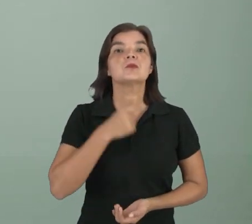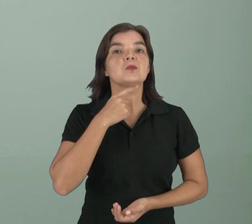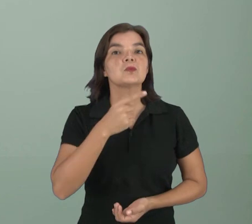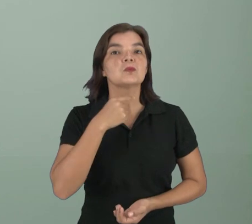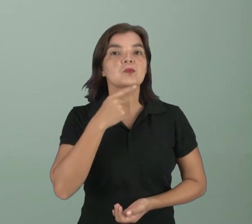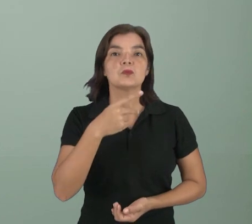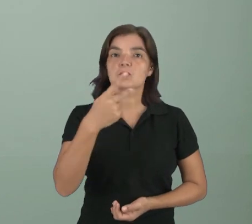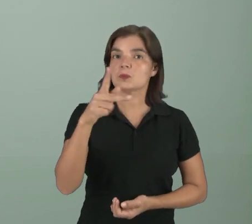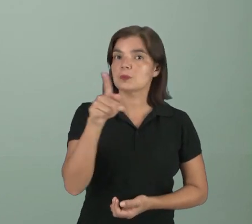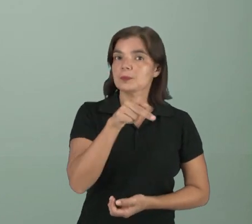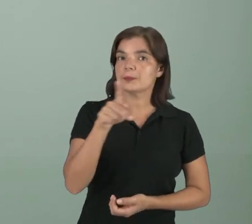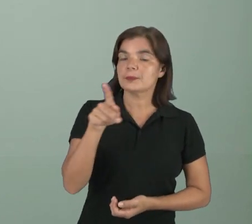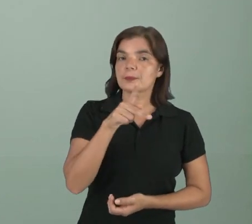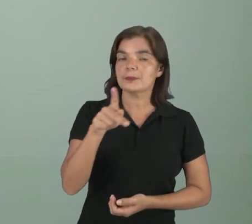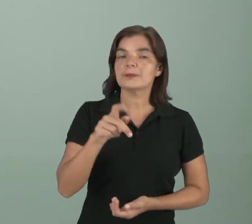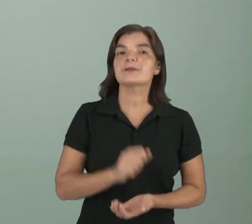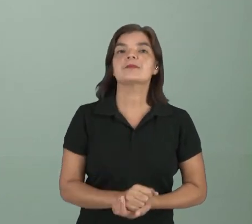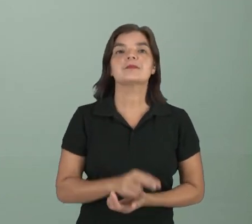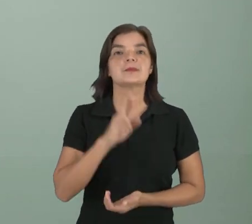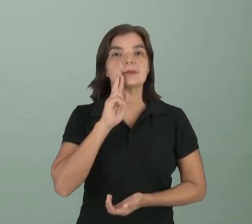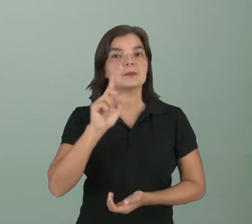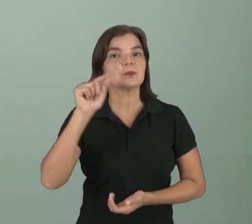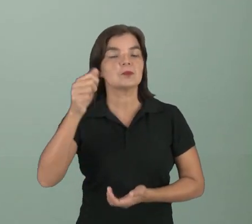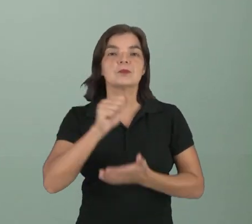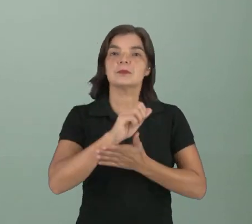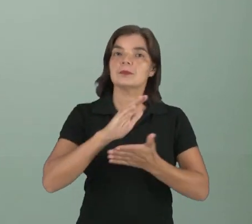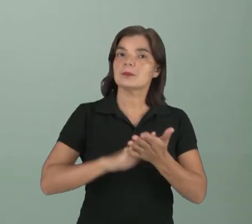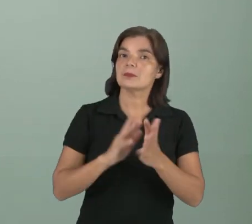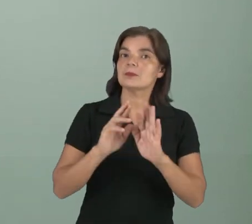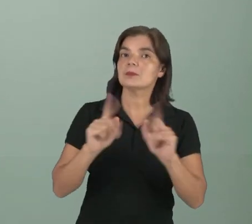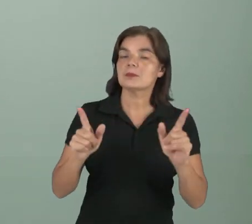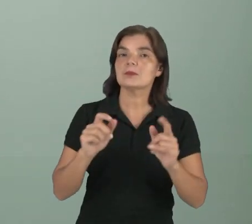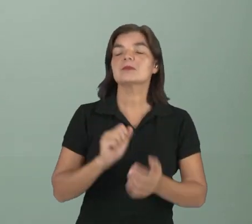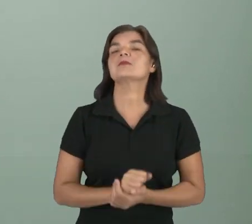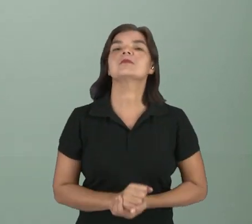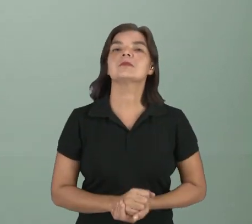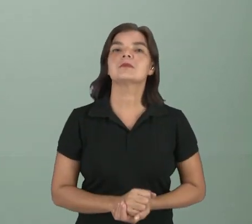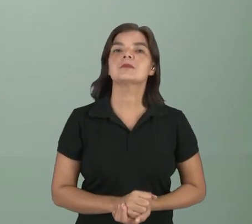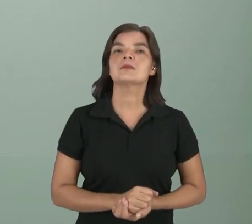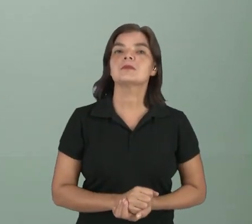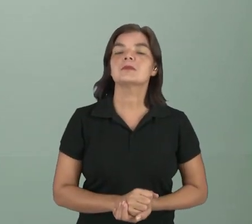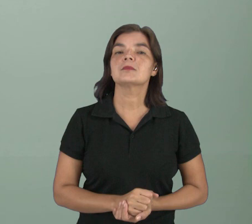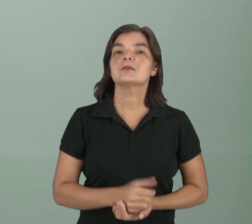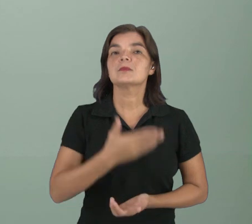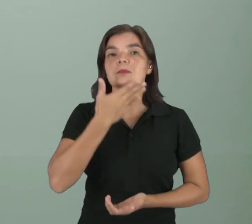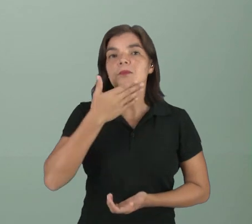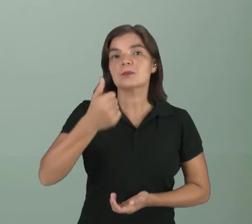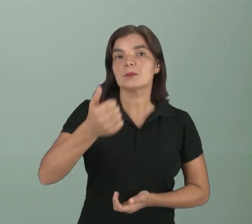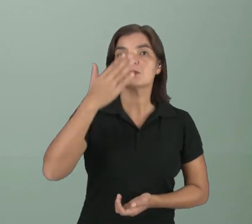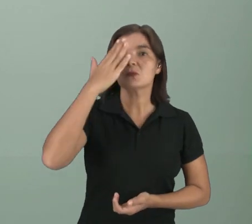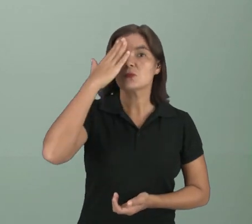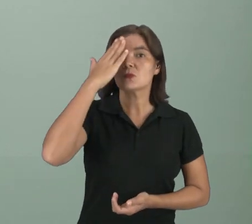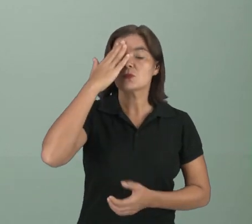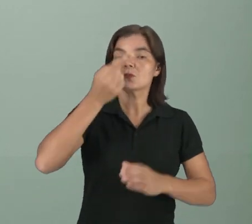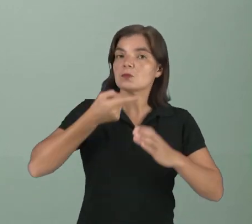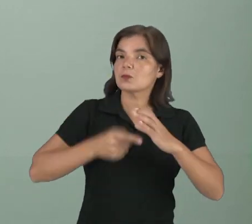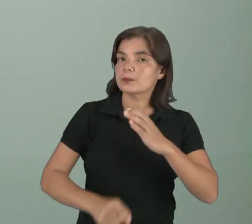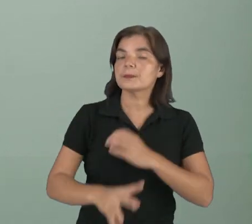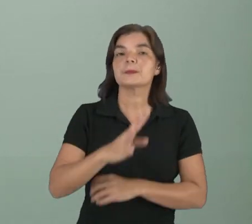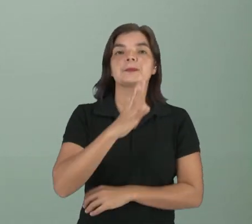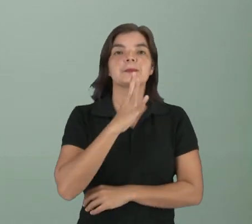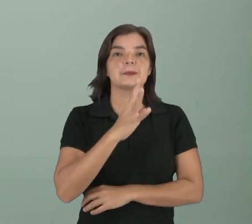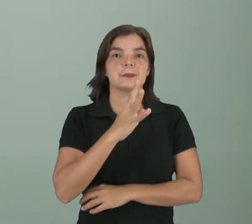suas dúvidas com o seu professor. Façam outras atividades diferentes para construir ou aprofundar